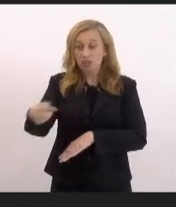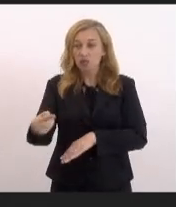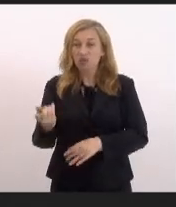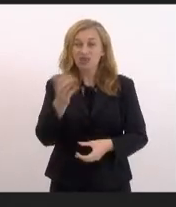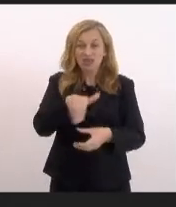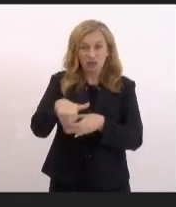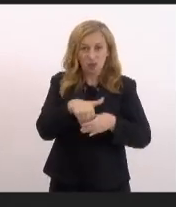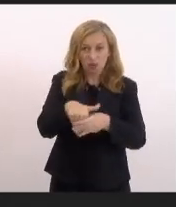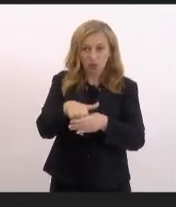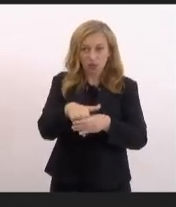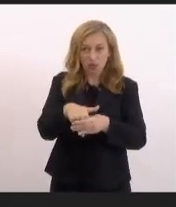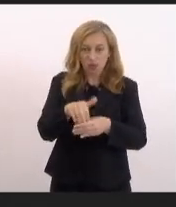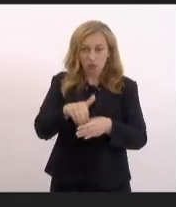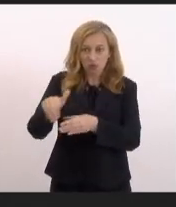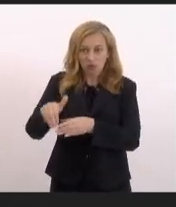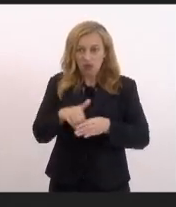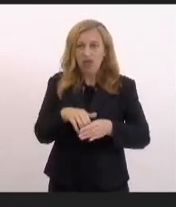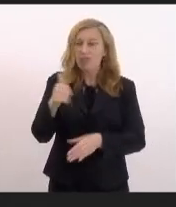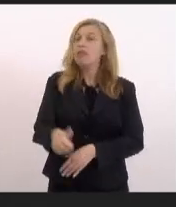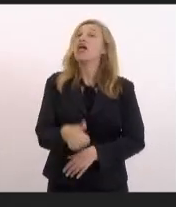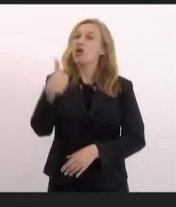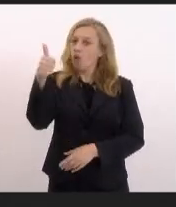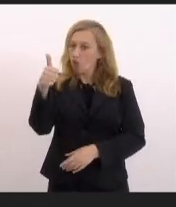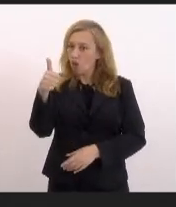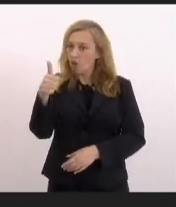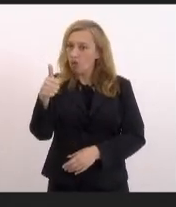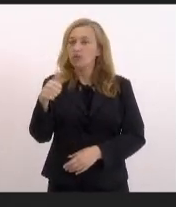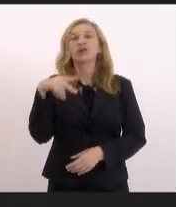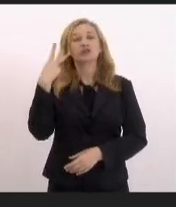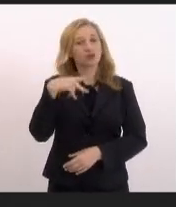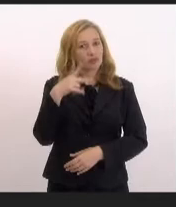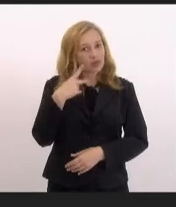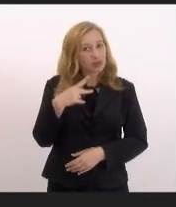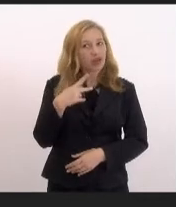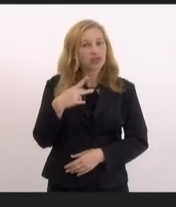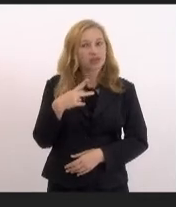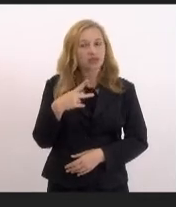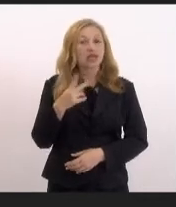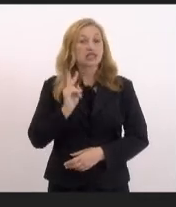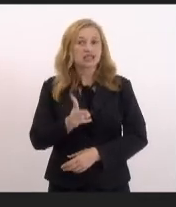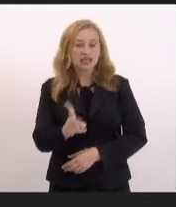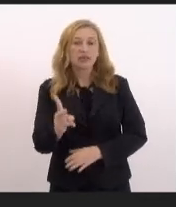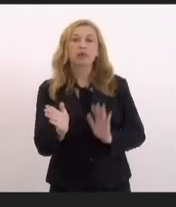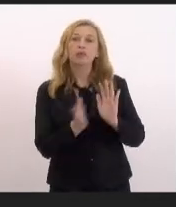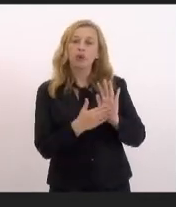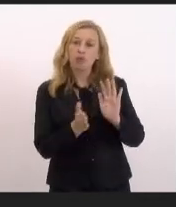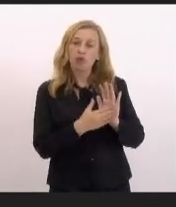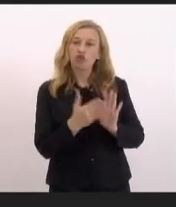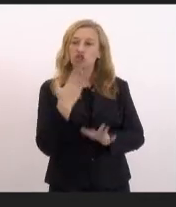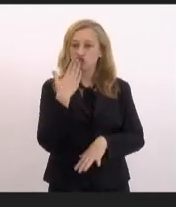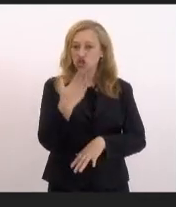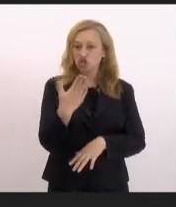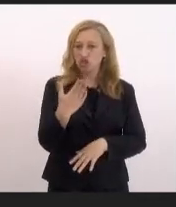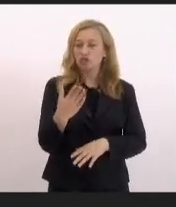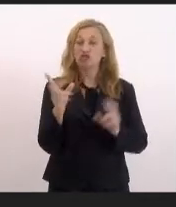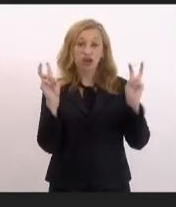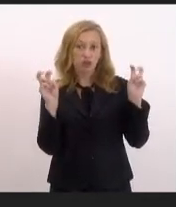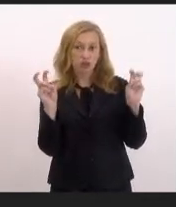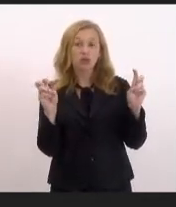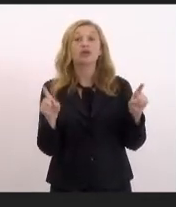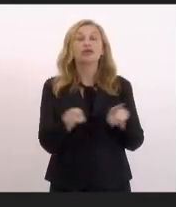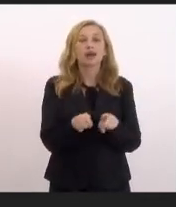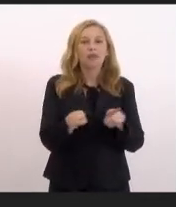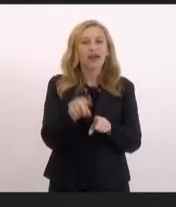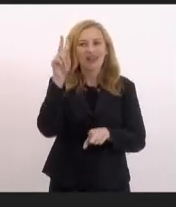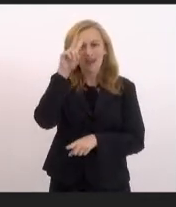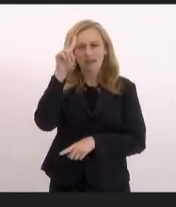voto é muito melhor para os parlamentares que estão sempre propondo esse tipo de matéria. Lembrar a